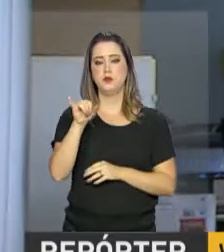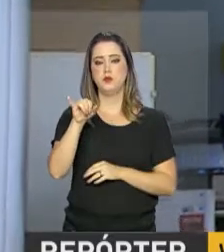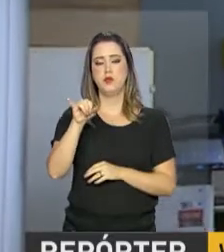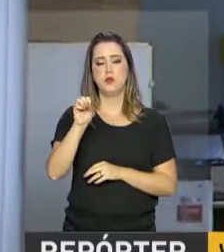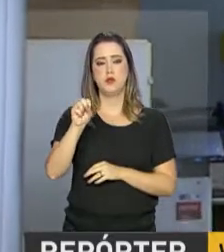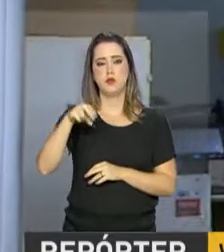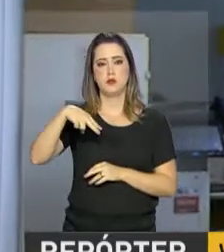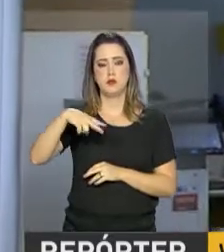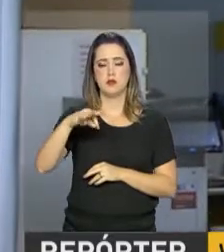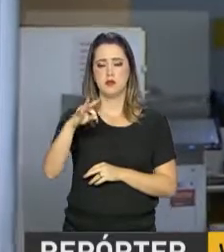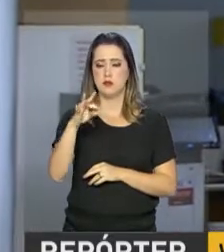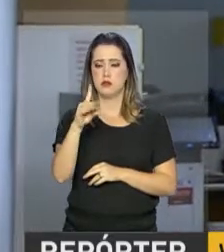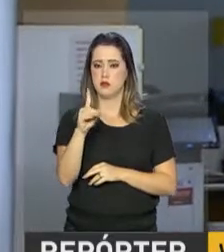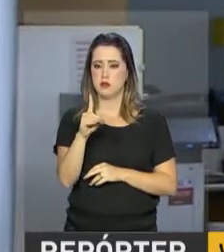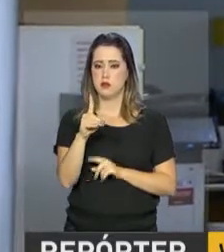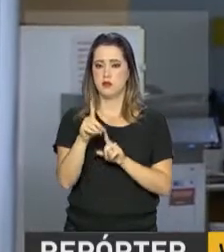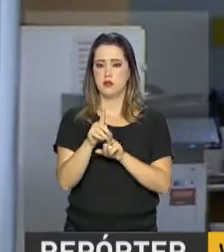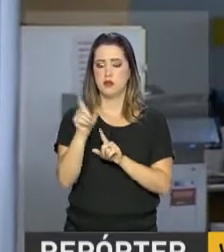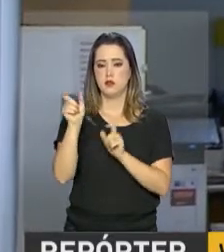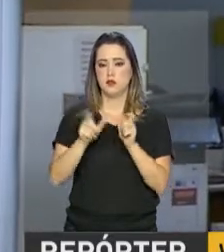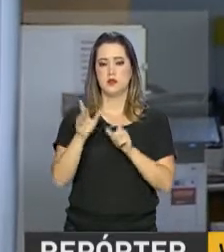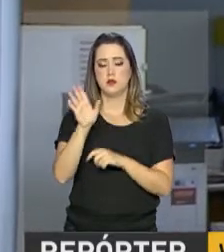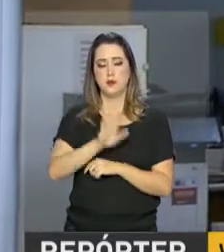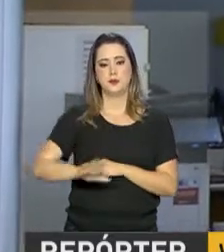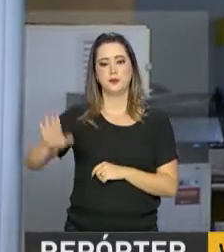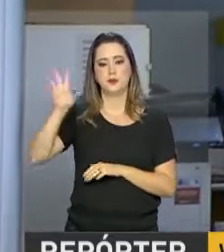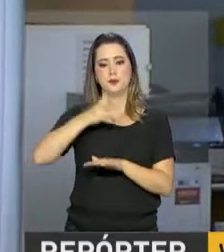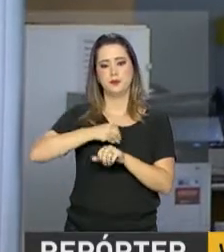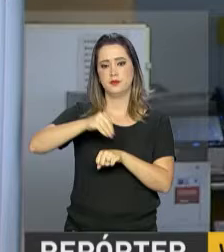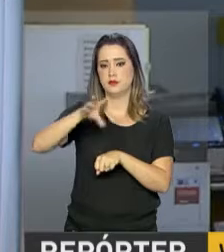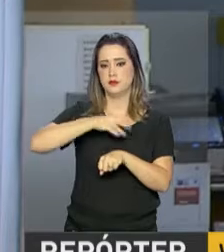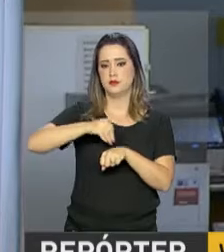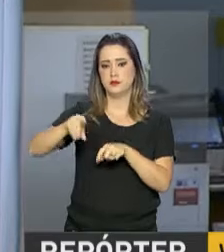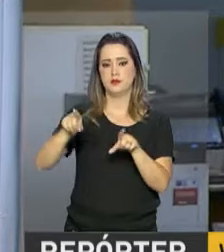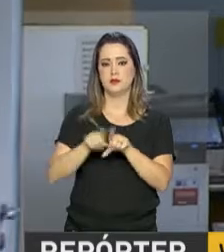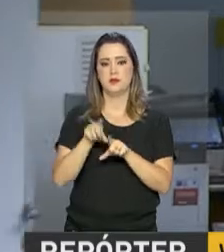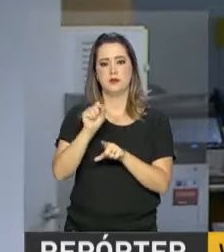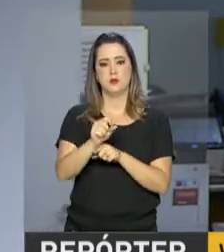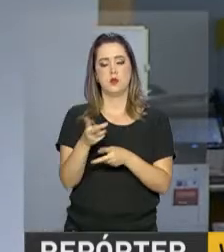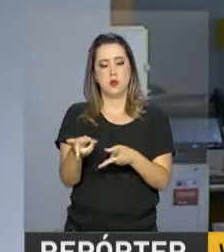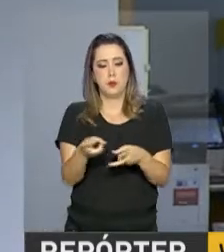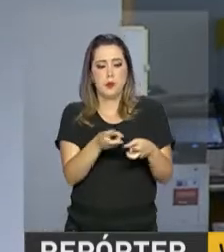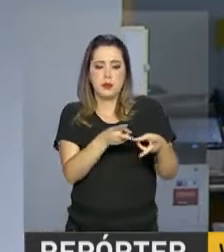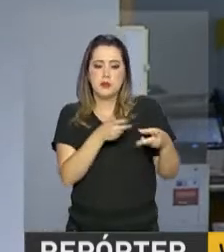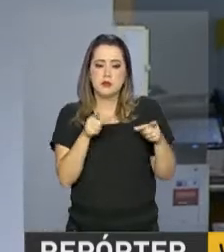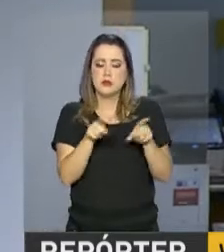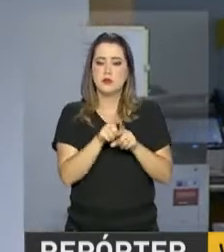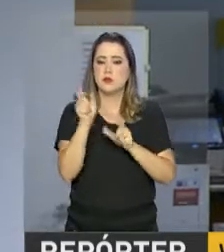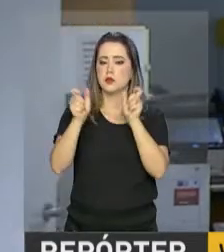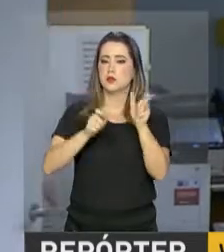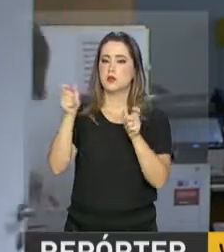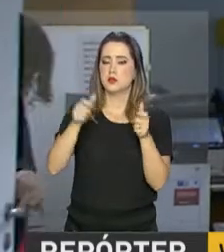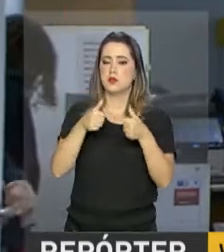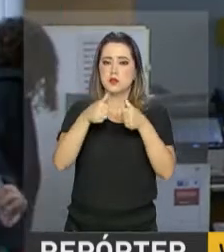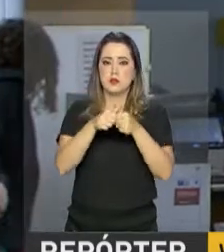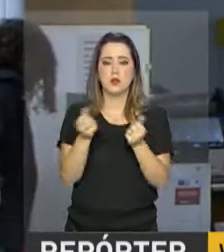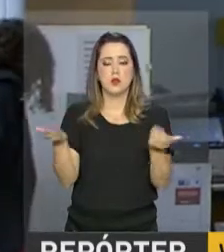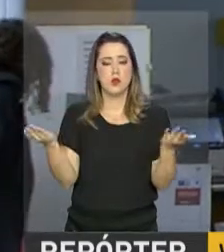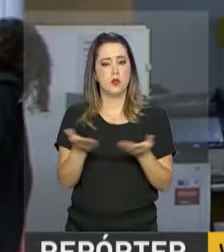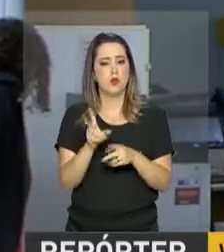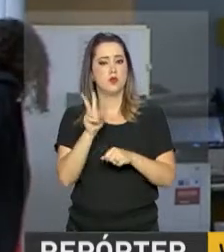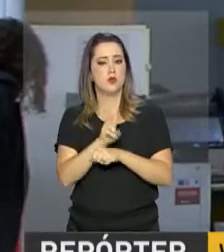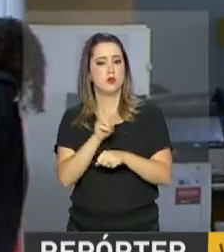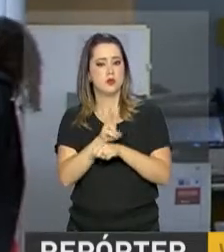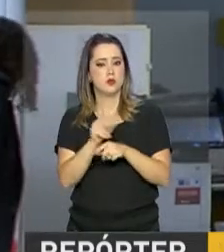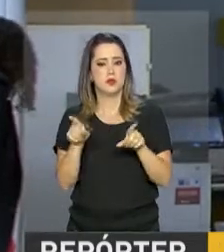sistema nacional de informações de vítimas e testemunhas essa ferramenta vai dar condições de verificar os perfis das pessoas que estão hoje protegidas no